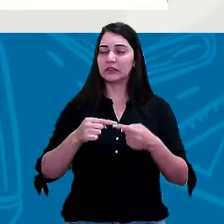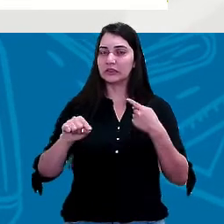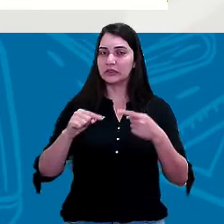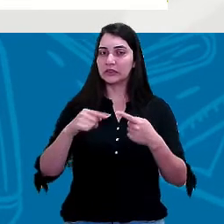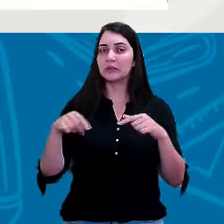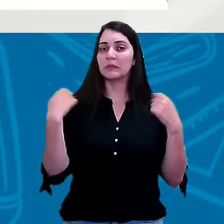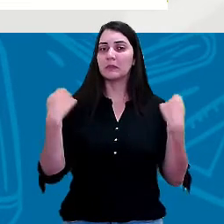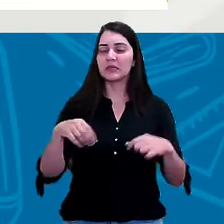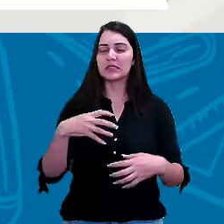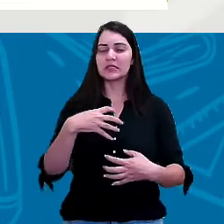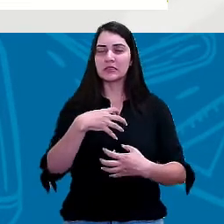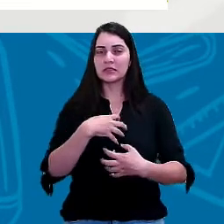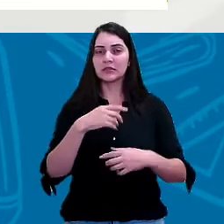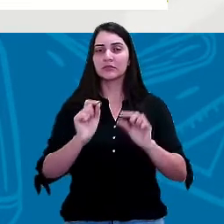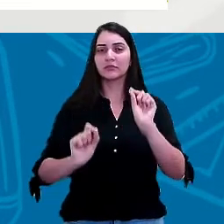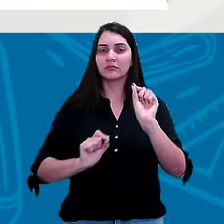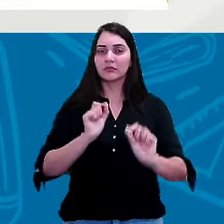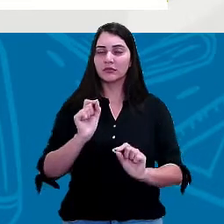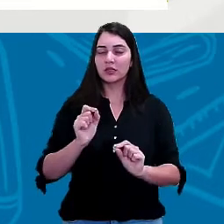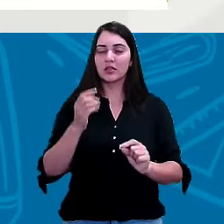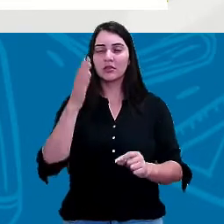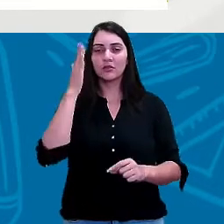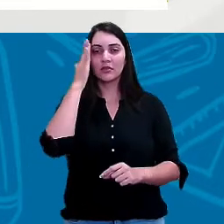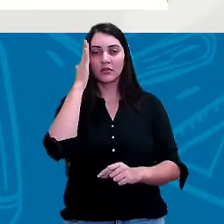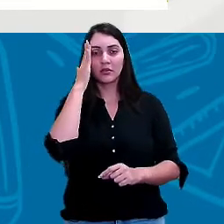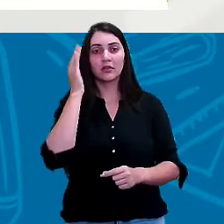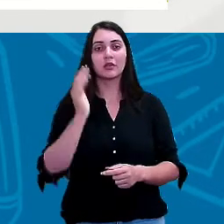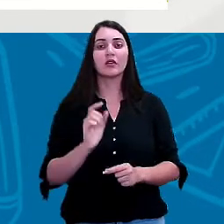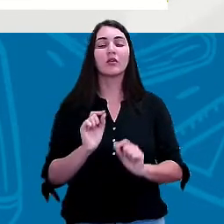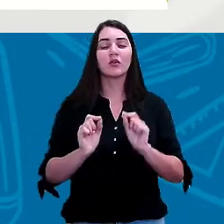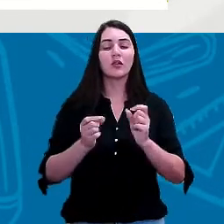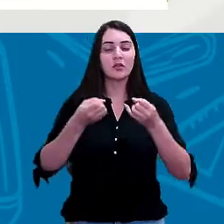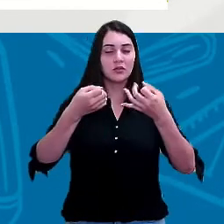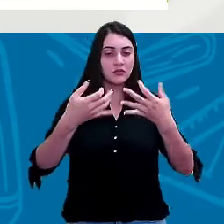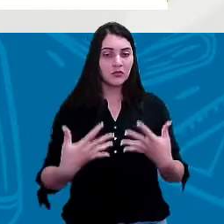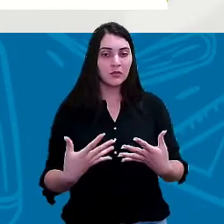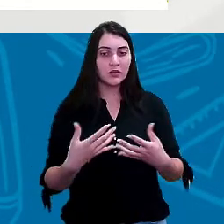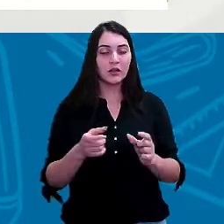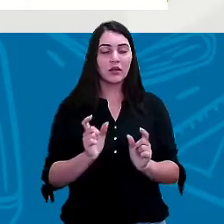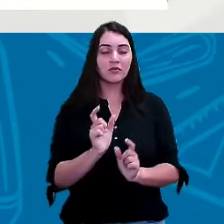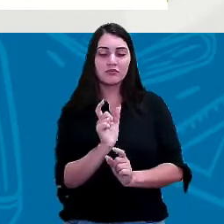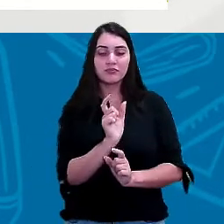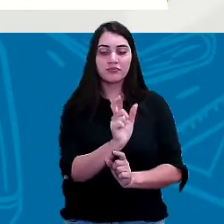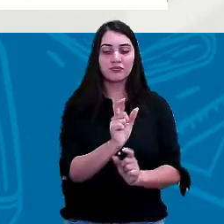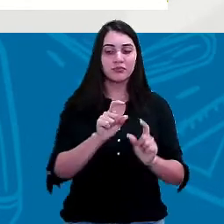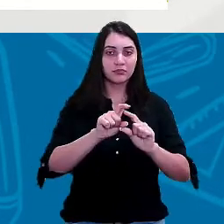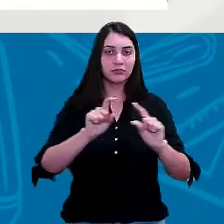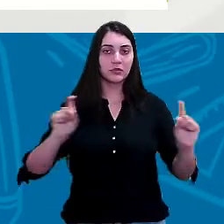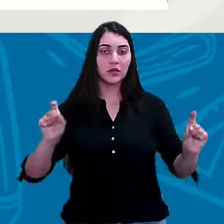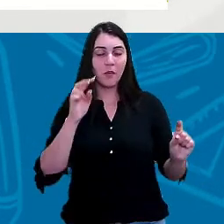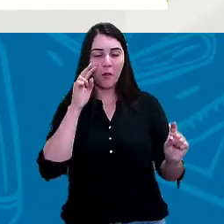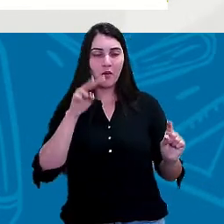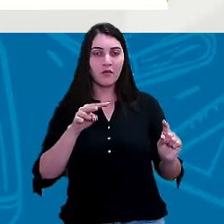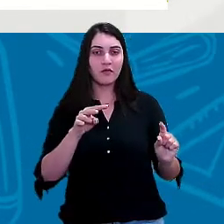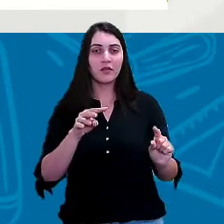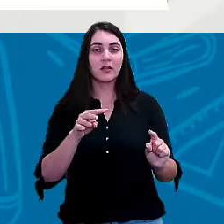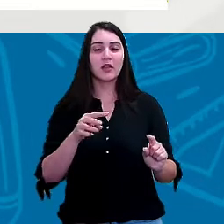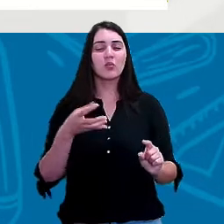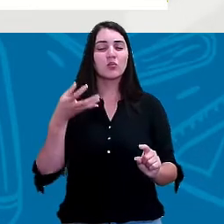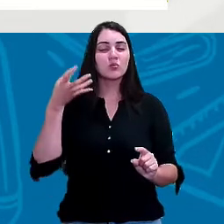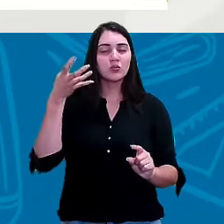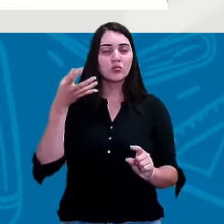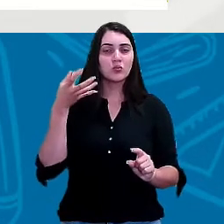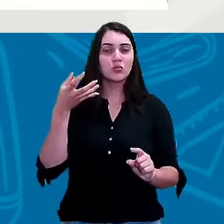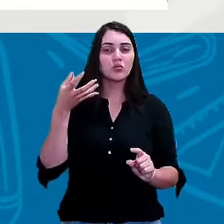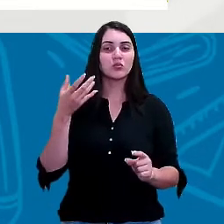essa sensibilidade de compreender e falar e colocar na frase, para ver essa questão da sonoridade,